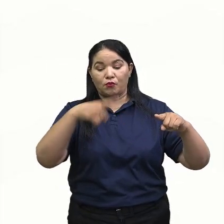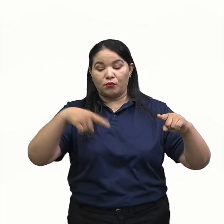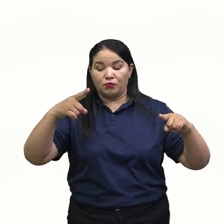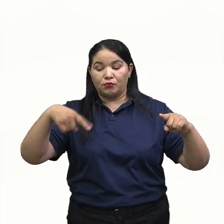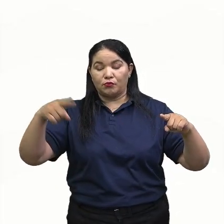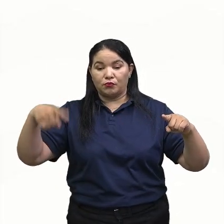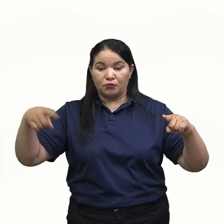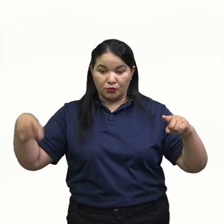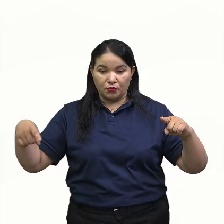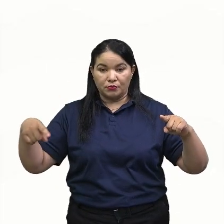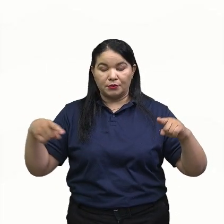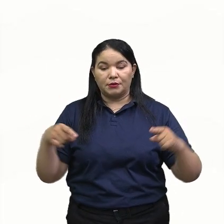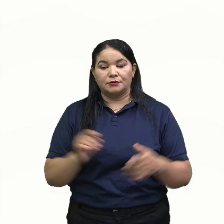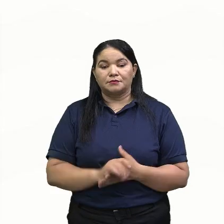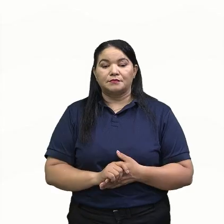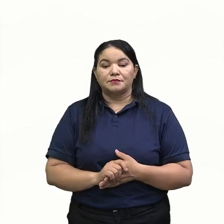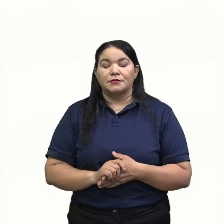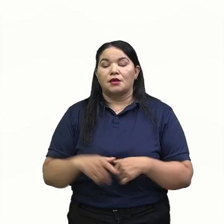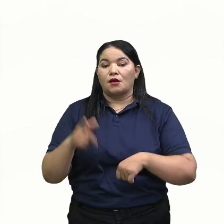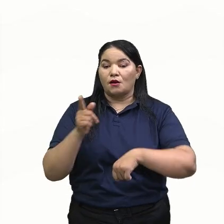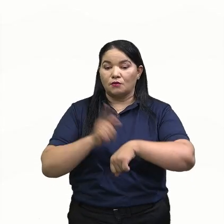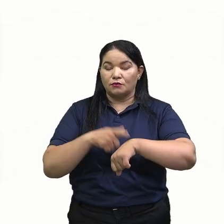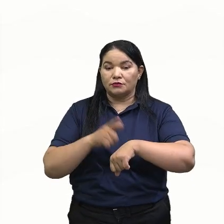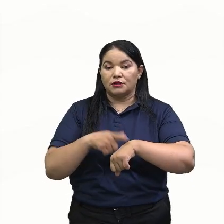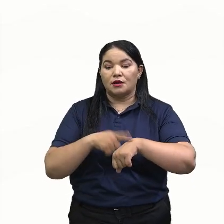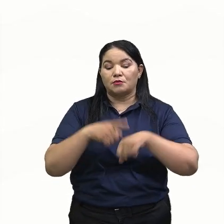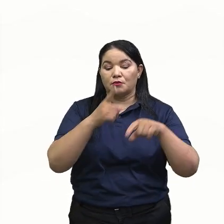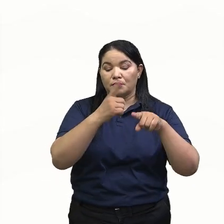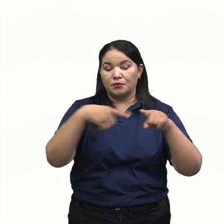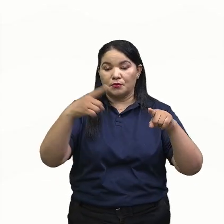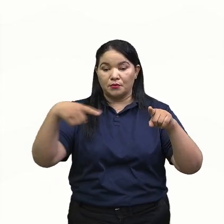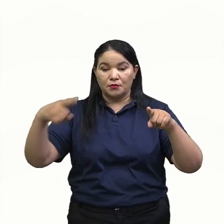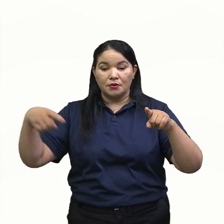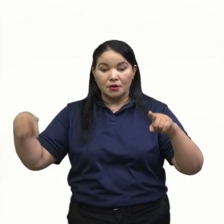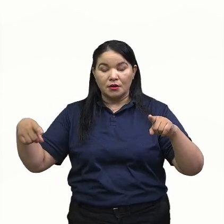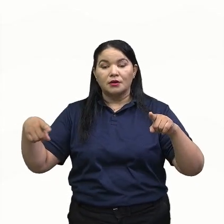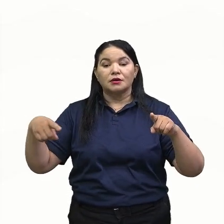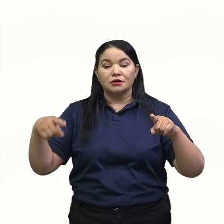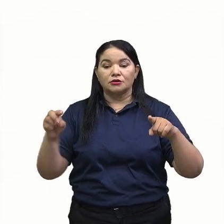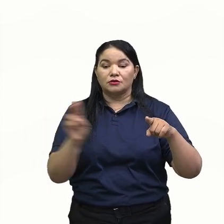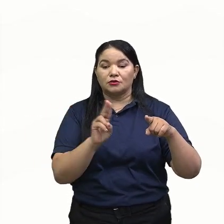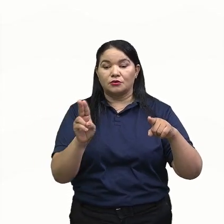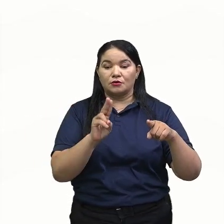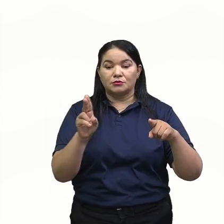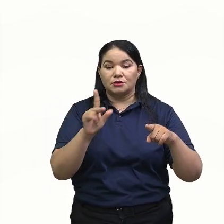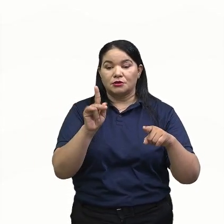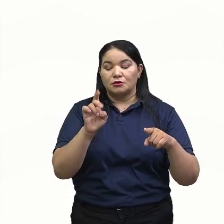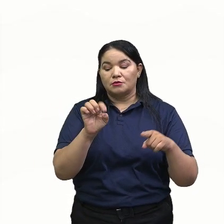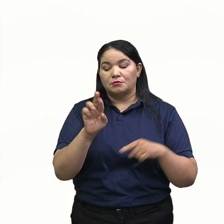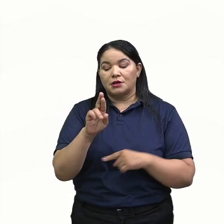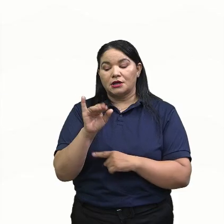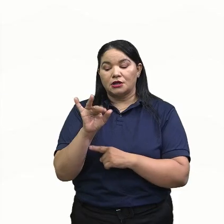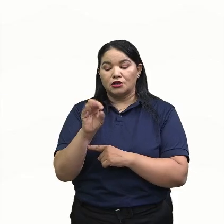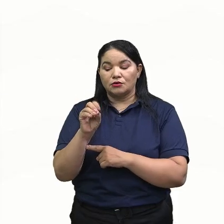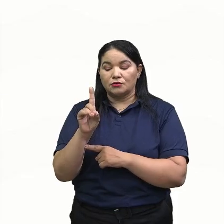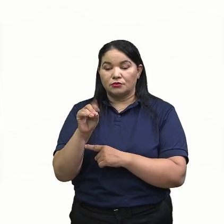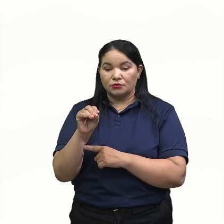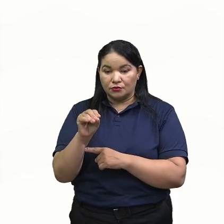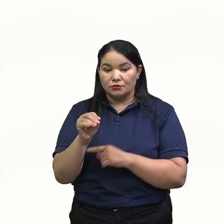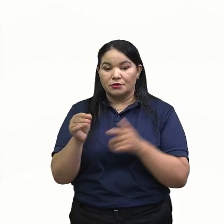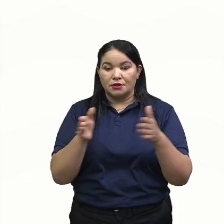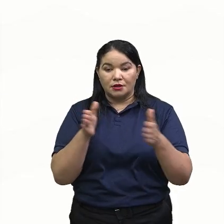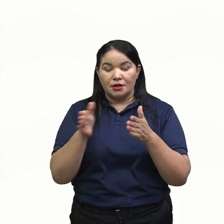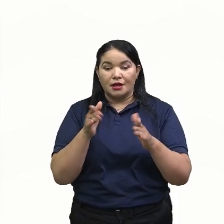tá? Tempo necessário para que a onda percorra o seu próprio comprimento de onda é chamado de período e ele é representado pela